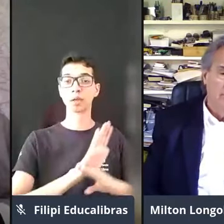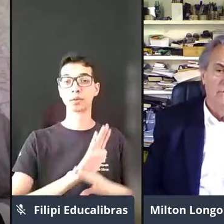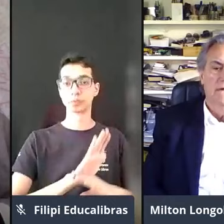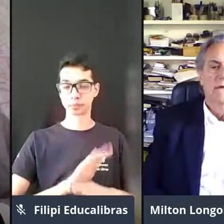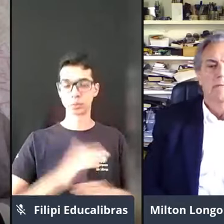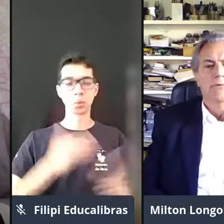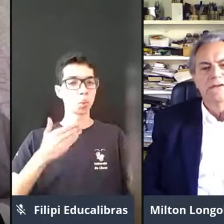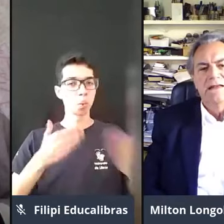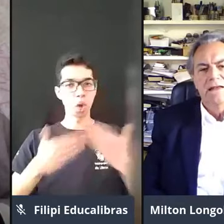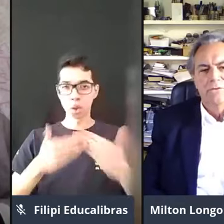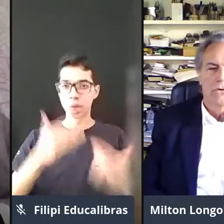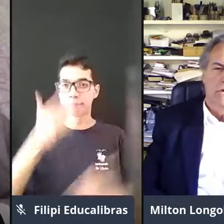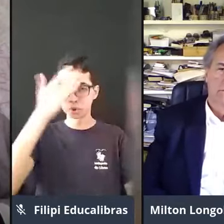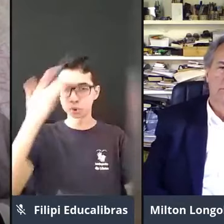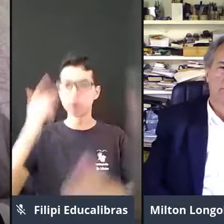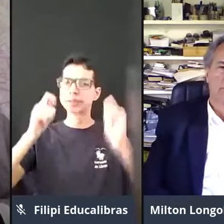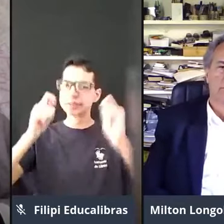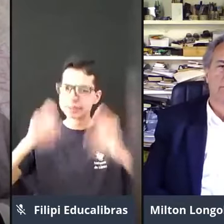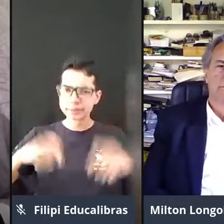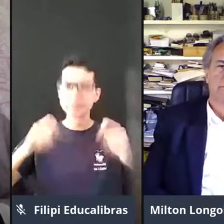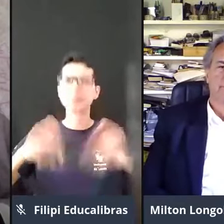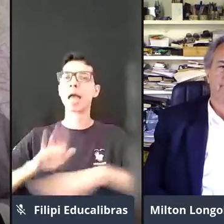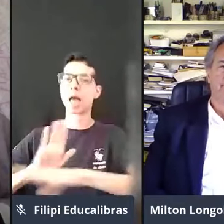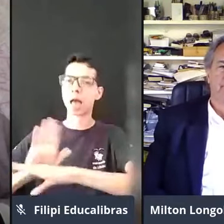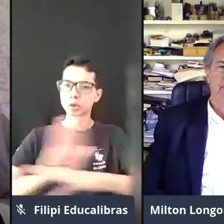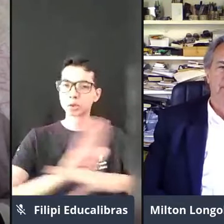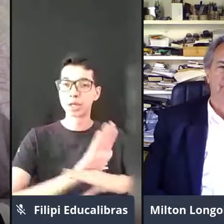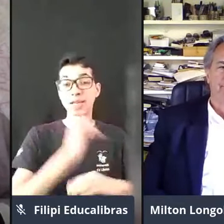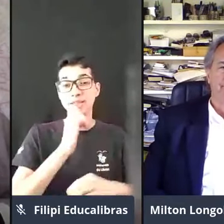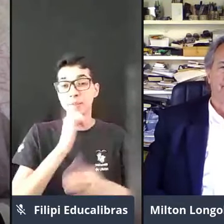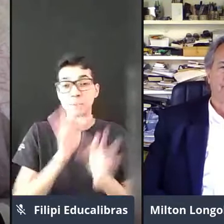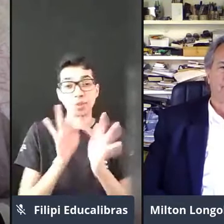qualquer pessoa, poder ler um rótulo de um produto.